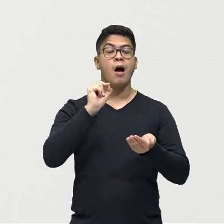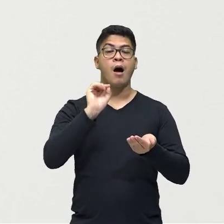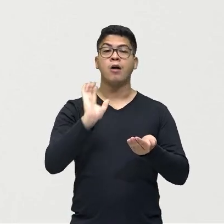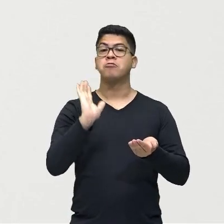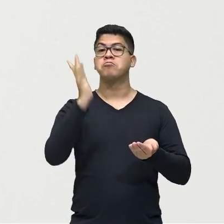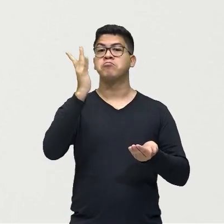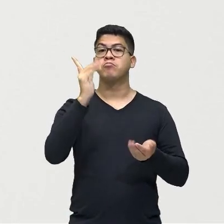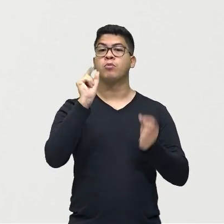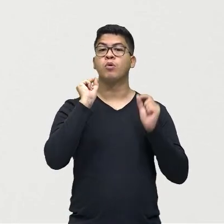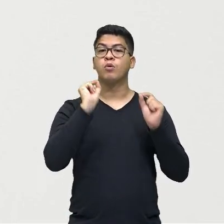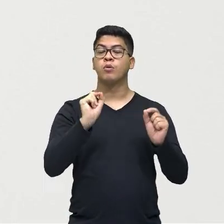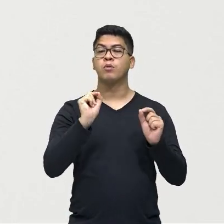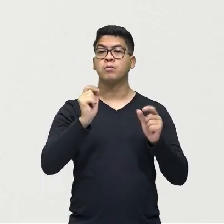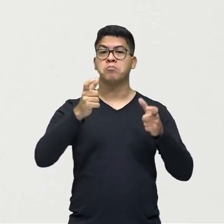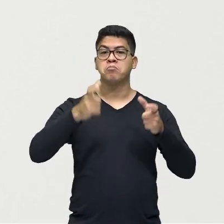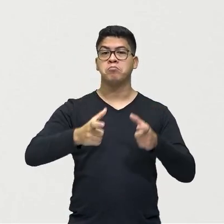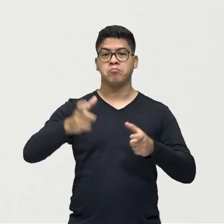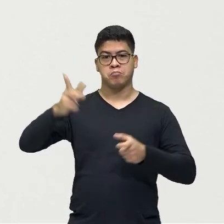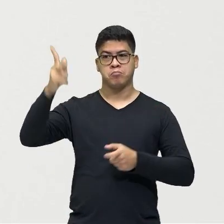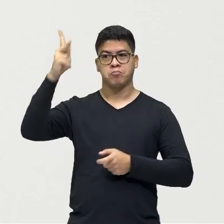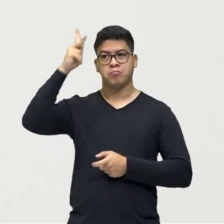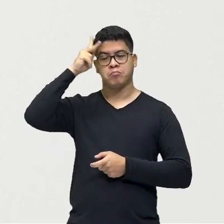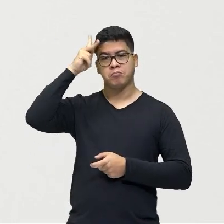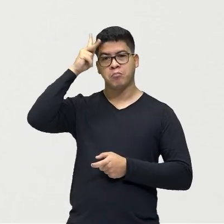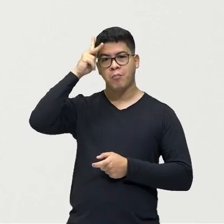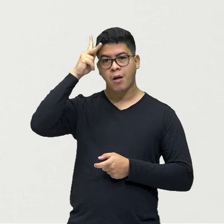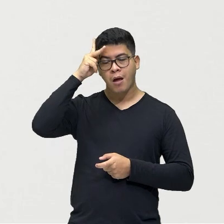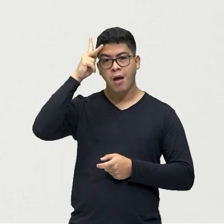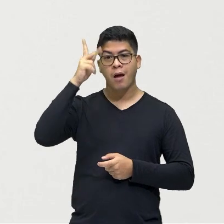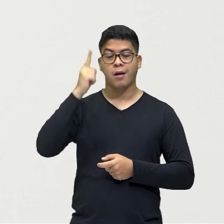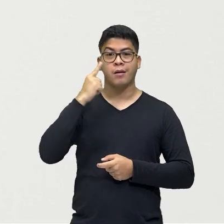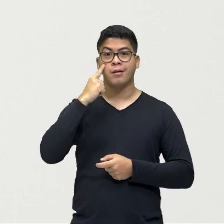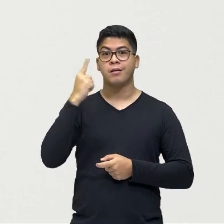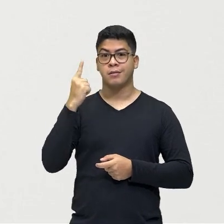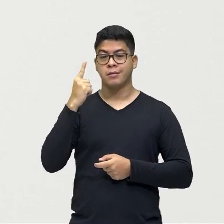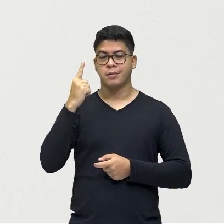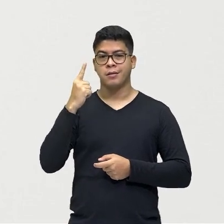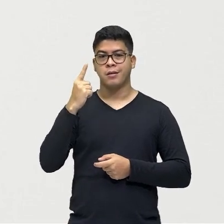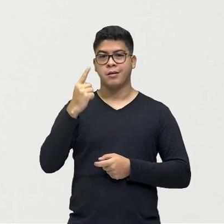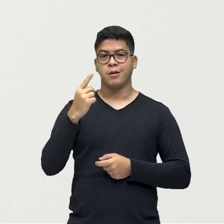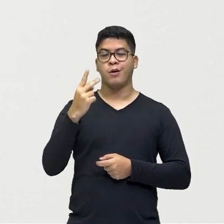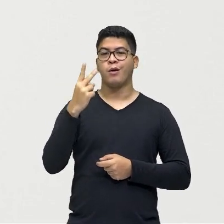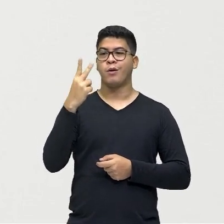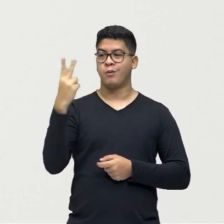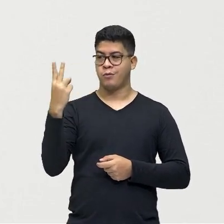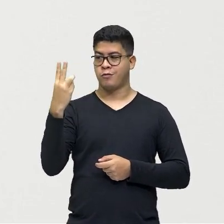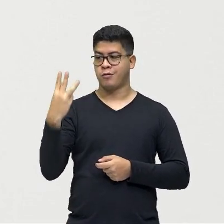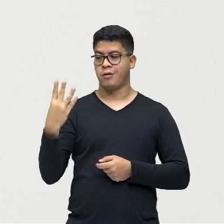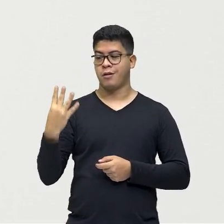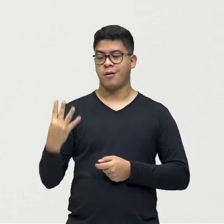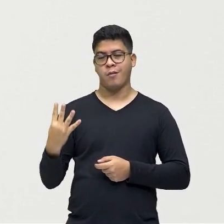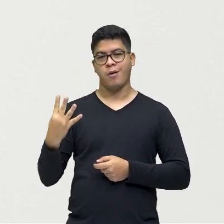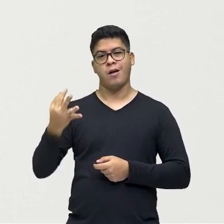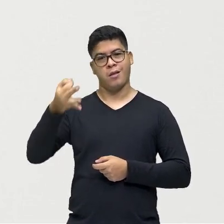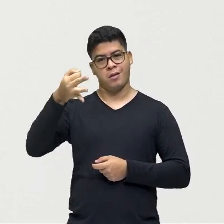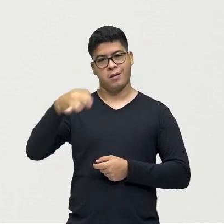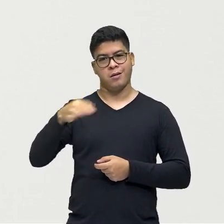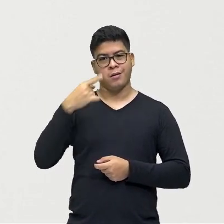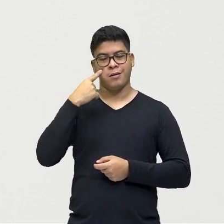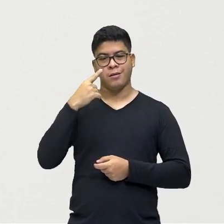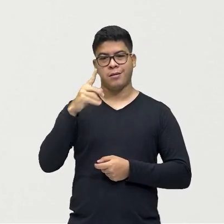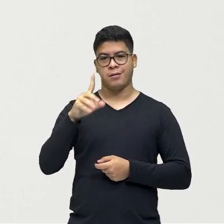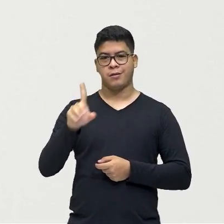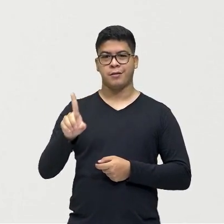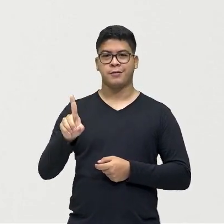Parintins. Também está correto. Então, nós temos correto 2, 3 e 4. Logo, a resposta correta é a letra